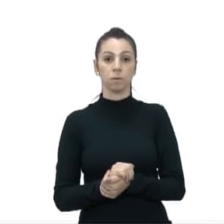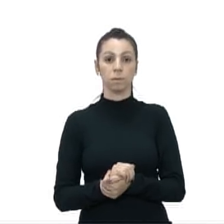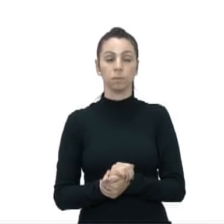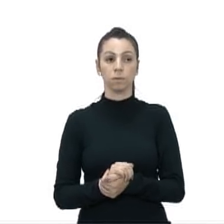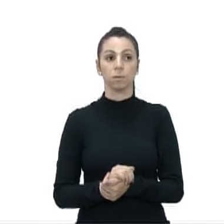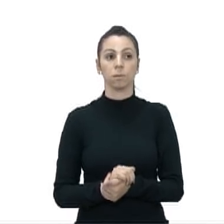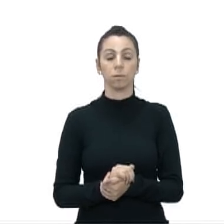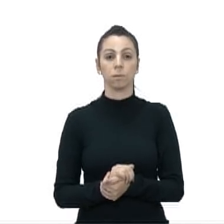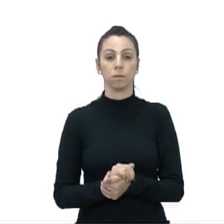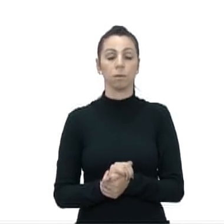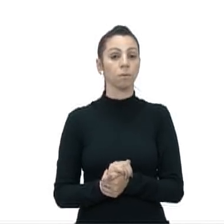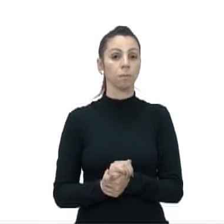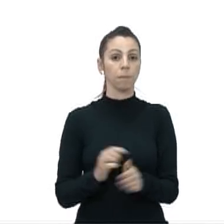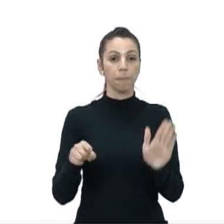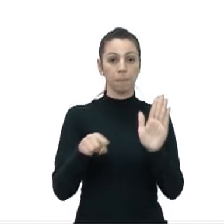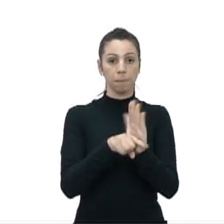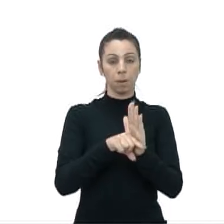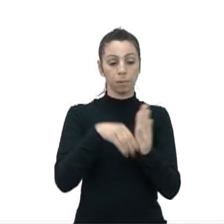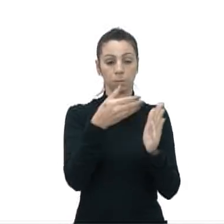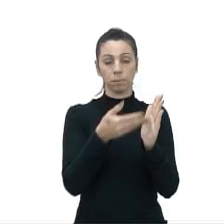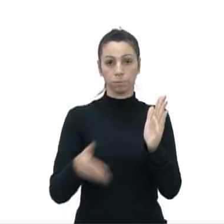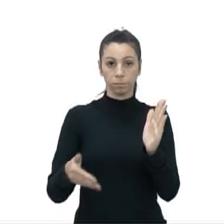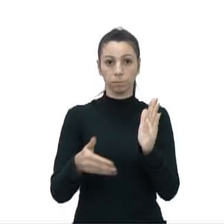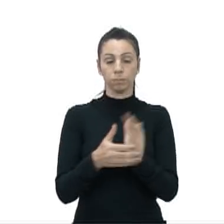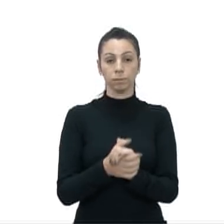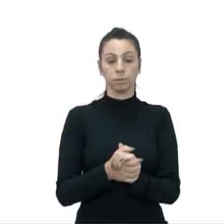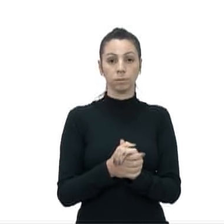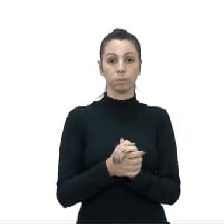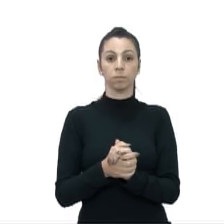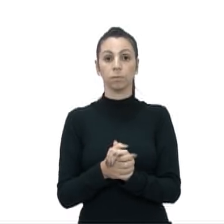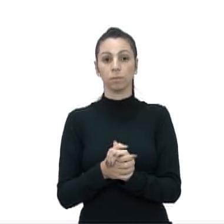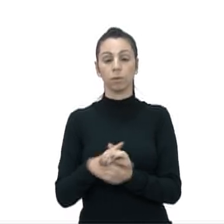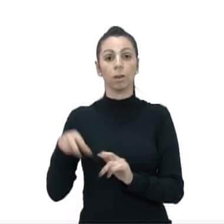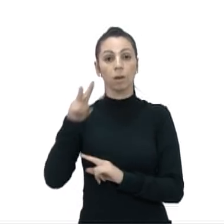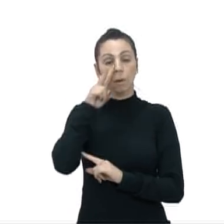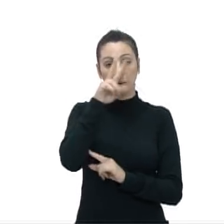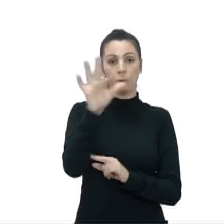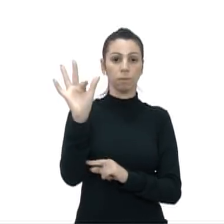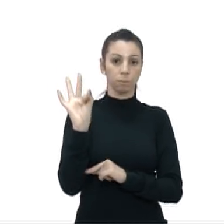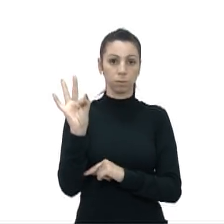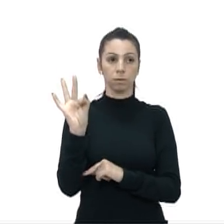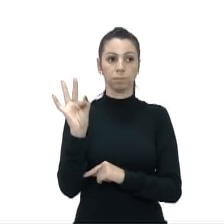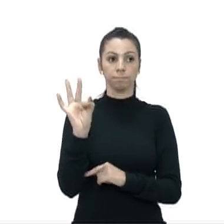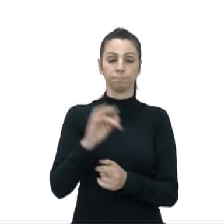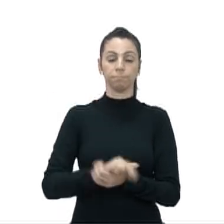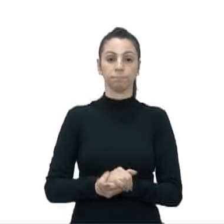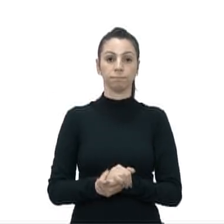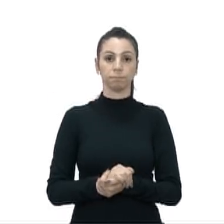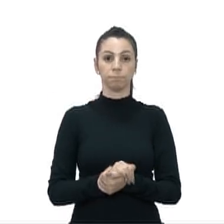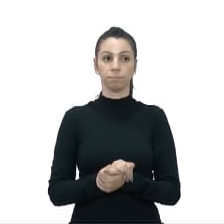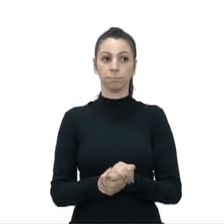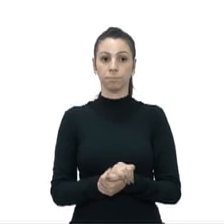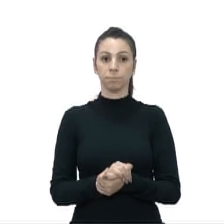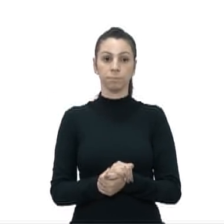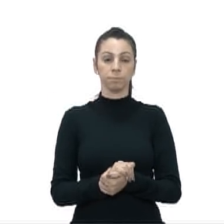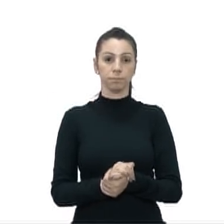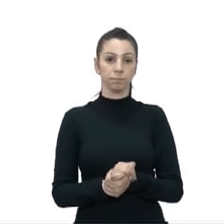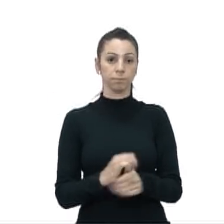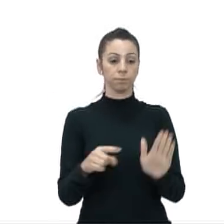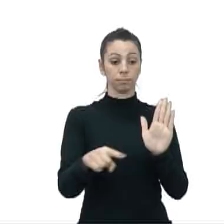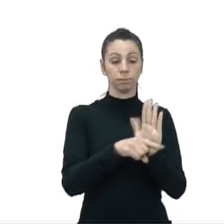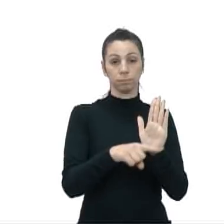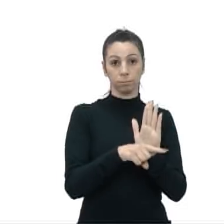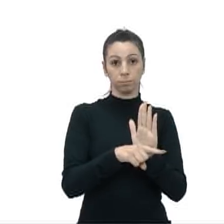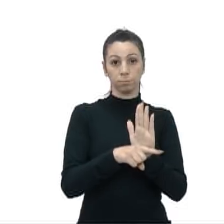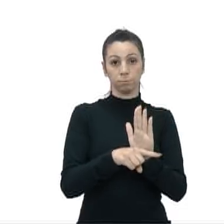uma subtração de forças, certo? Então, você terá aqui uma situação de uma subtração